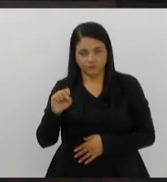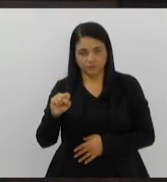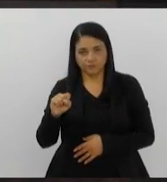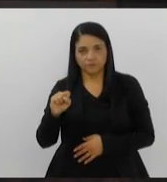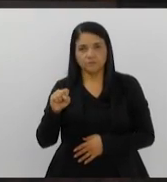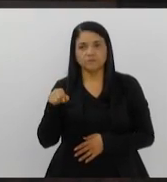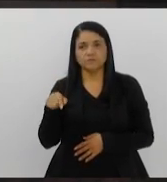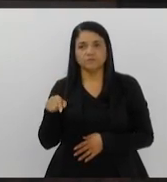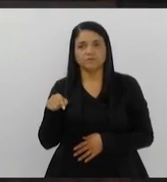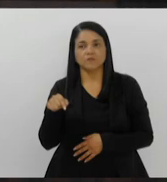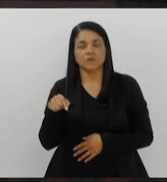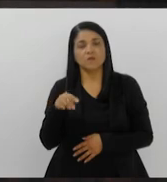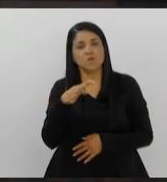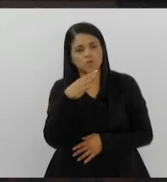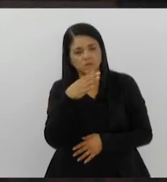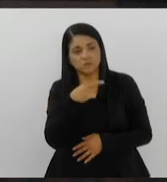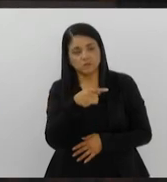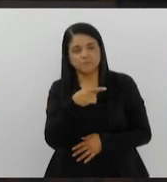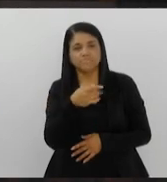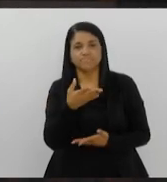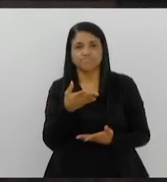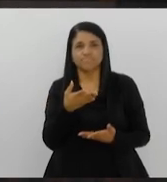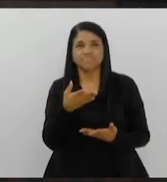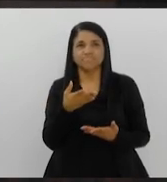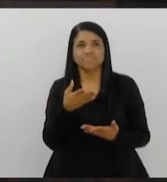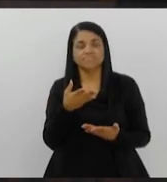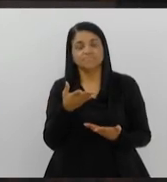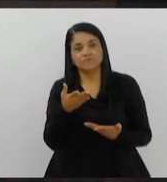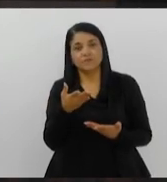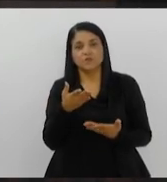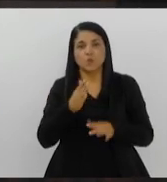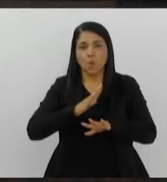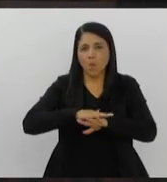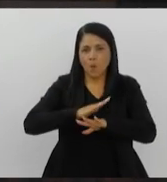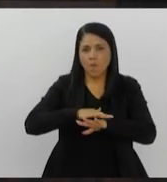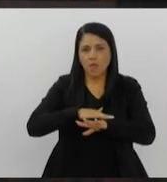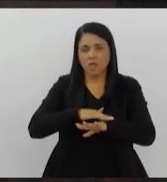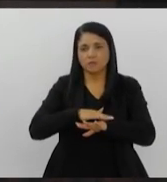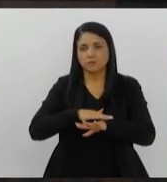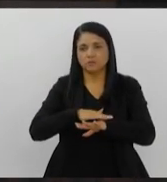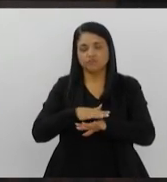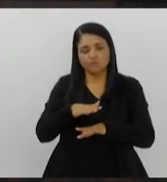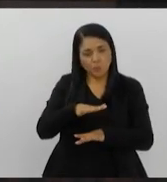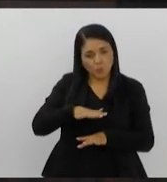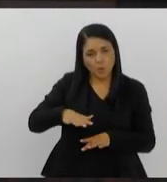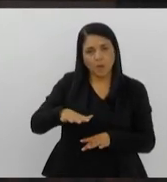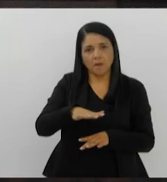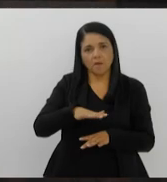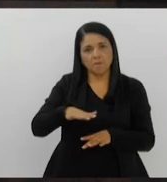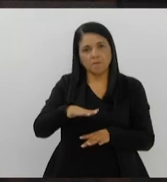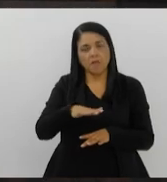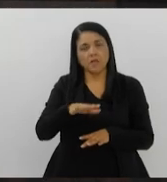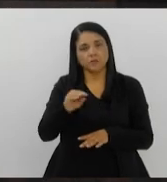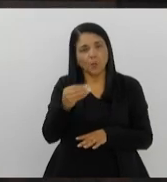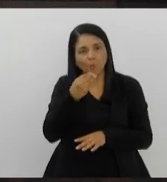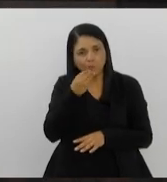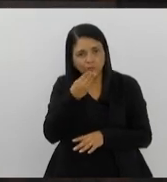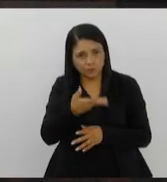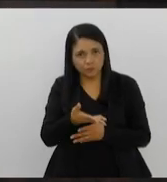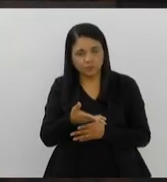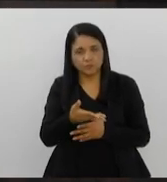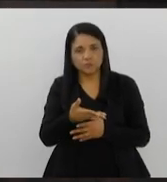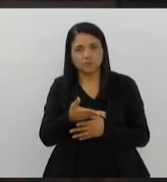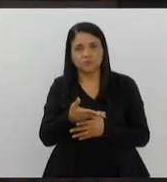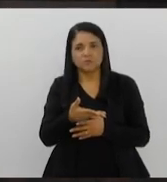e por uma circunstância logicamente do ambiente que ali era oportuno naquele momento que era